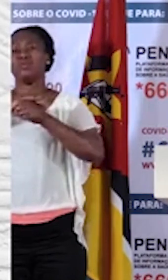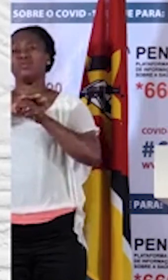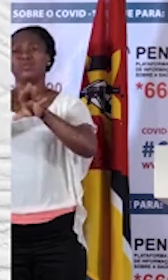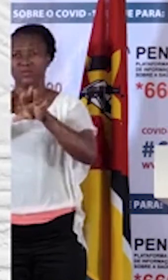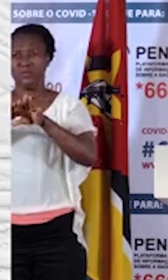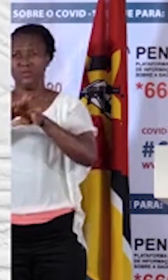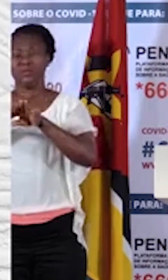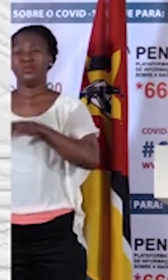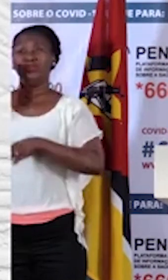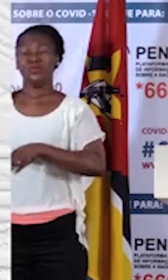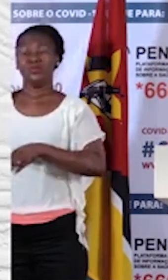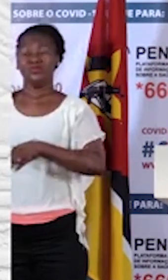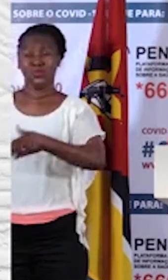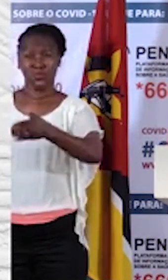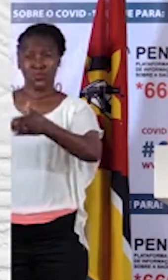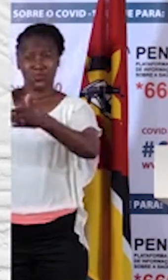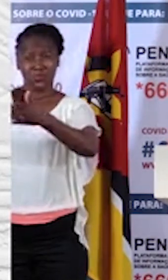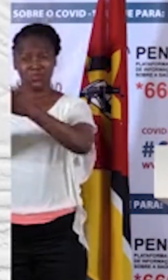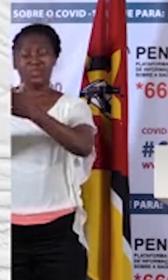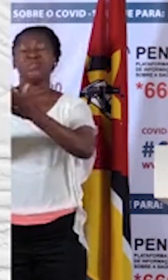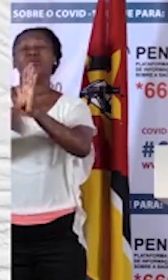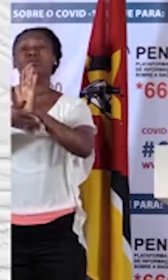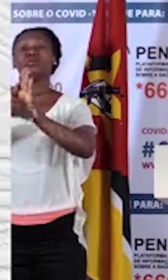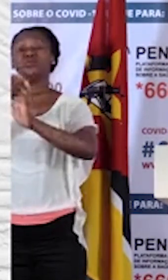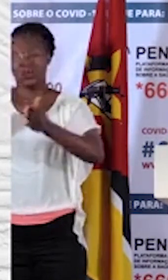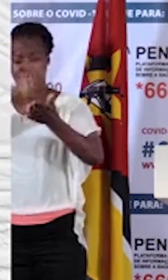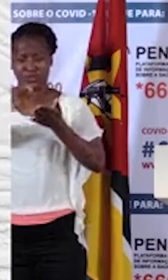desde que iniciamos o registro dos